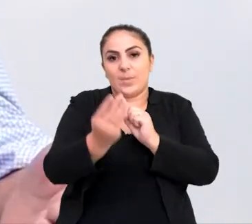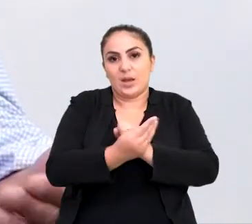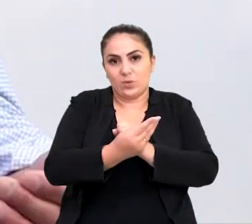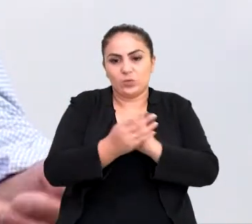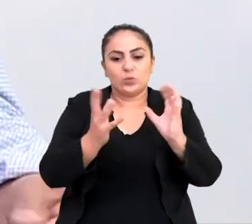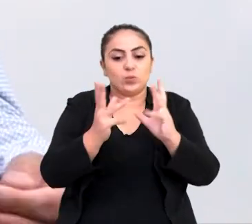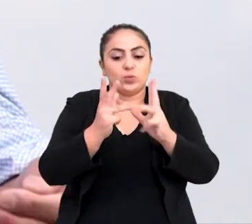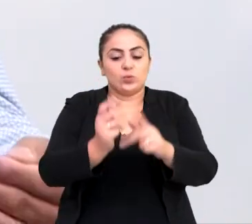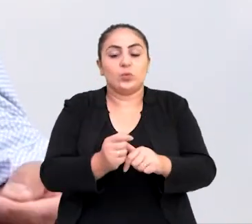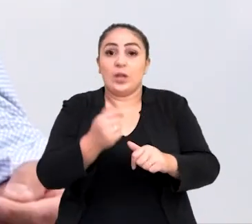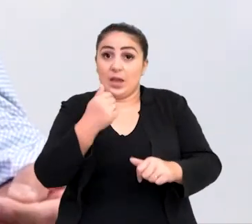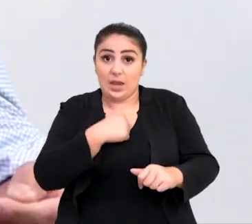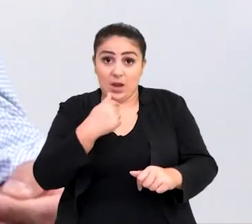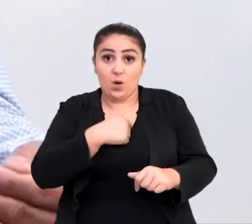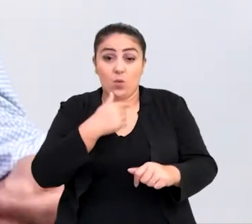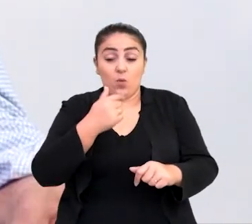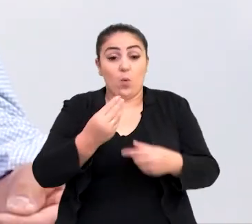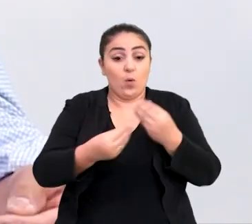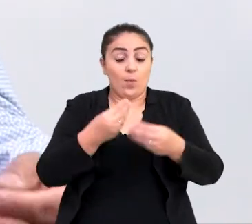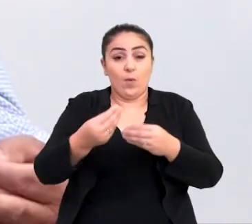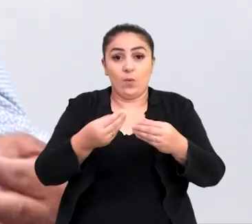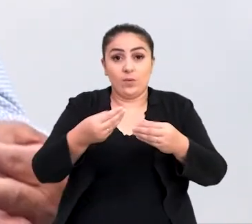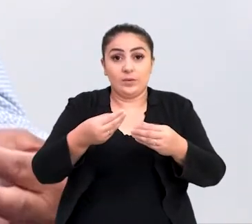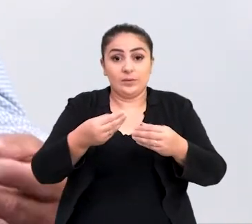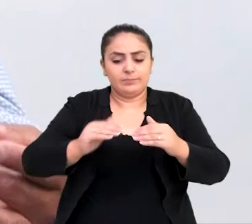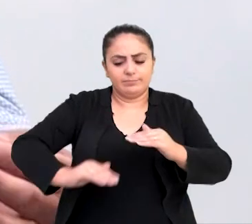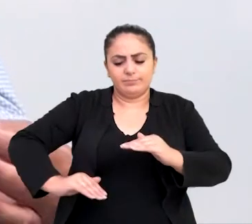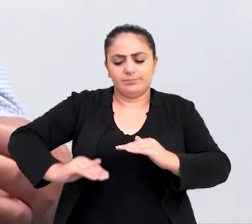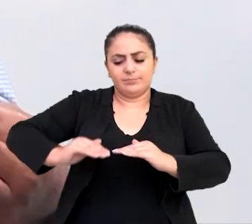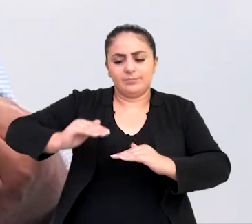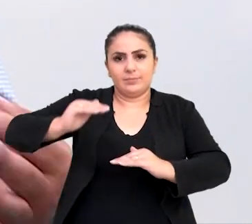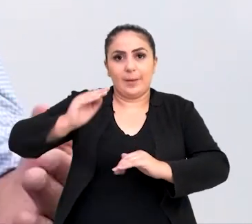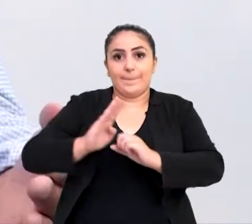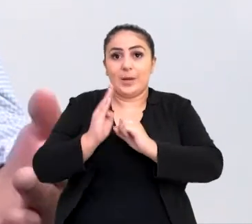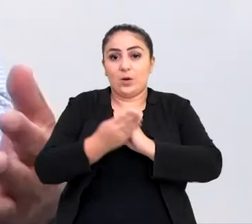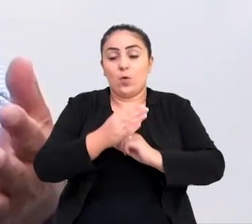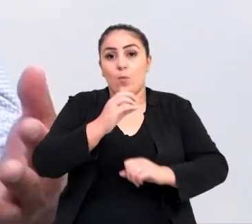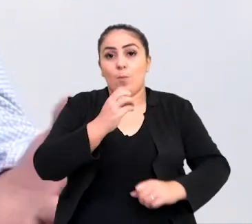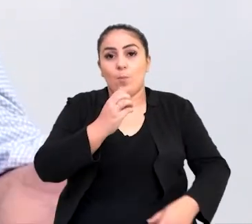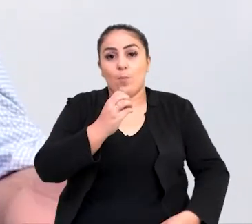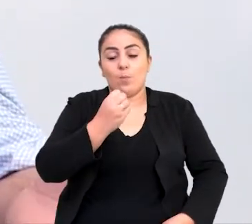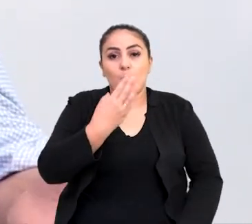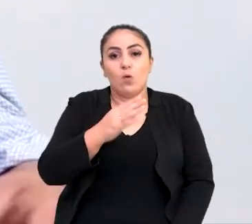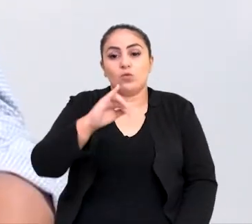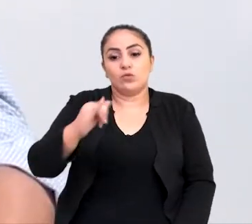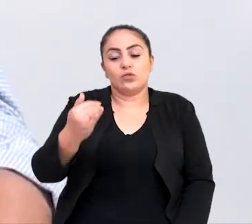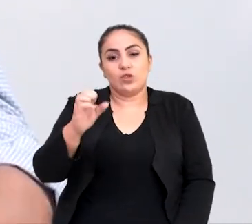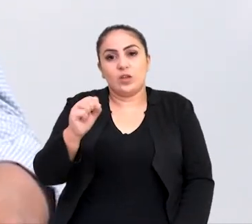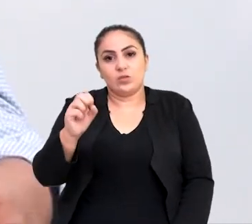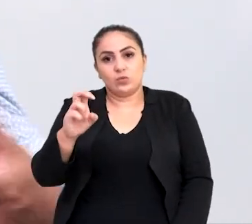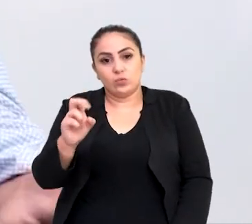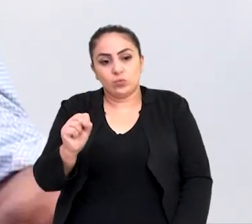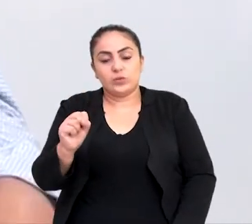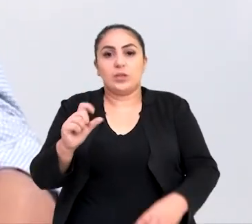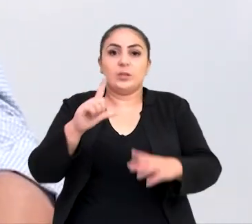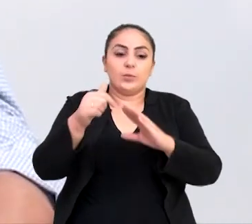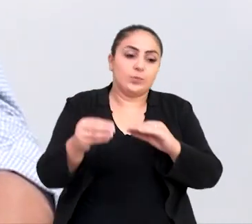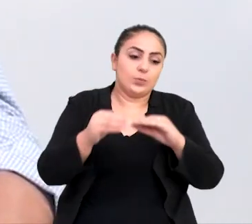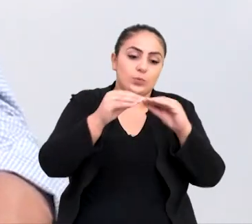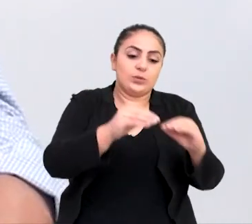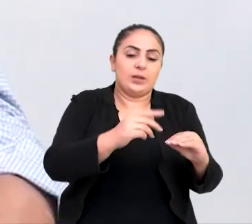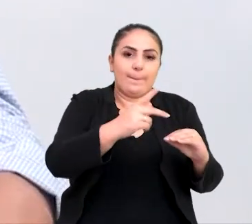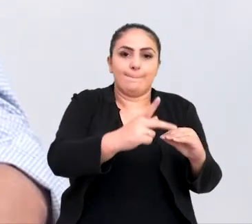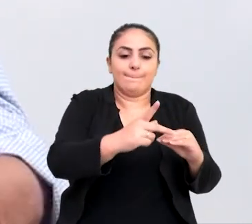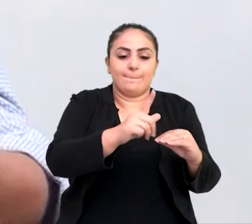nossos bairros. E eu, como me criei em vila, eu me criei ali na Bom Jesus, depois mais tarde fui para Planaltina, onde eu resido